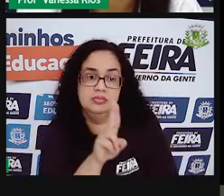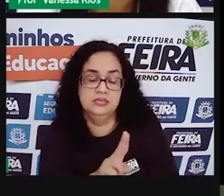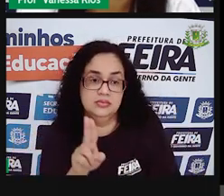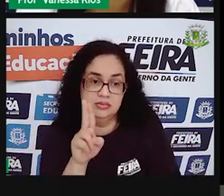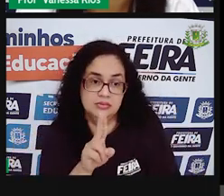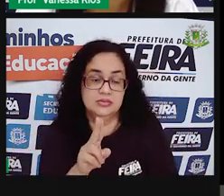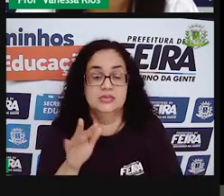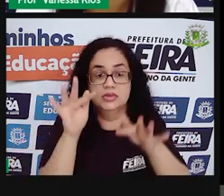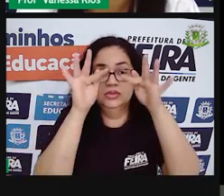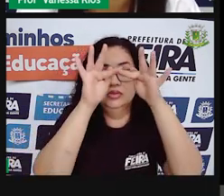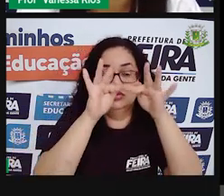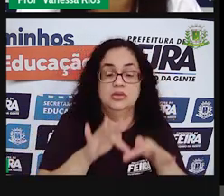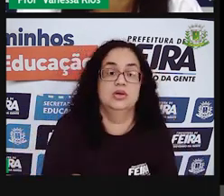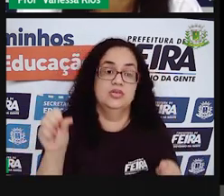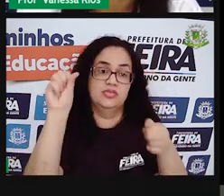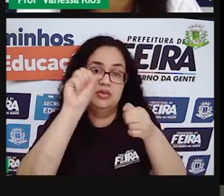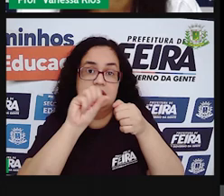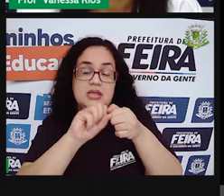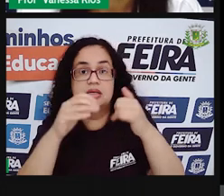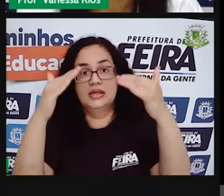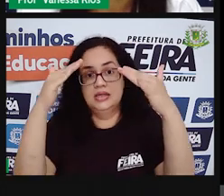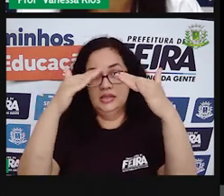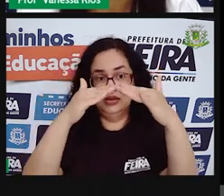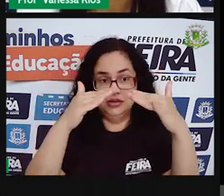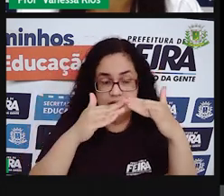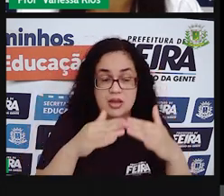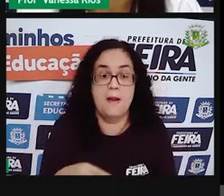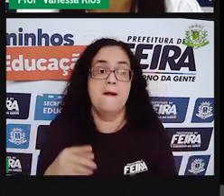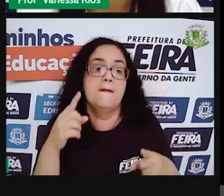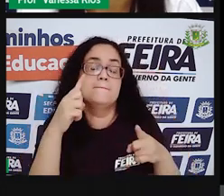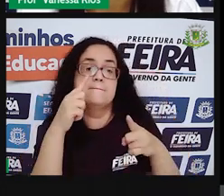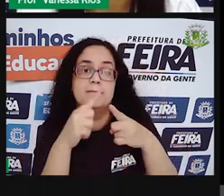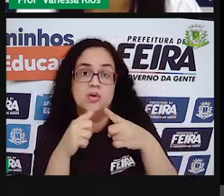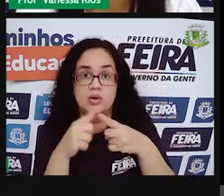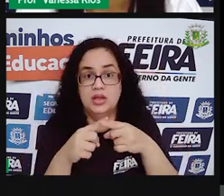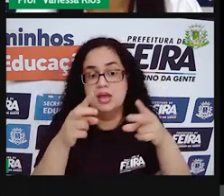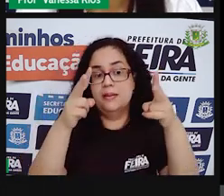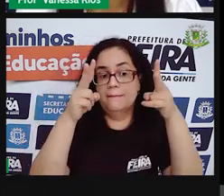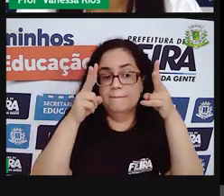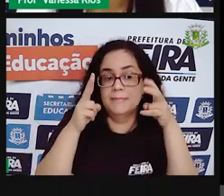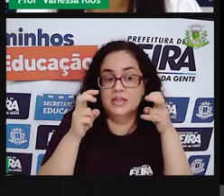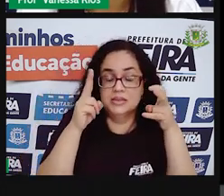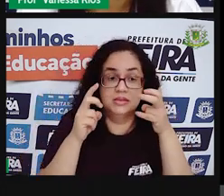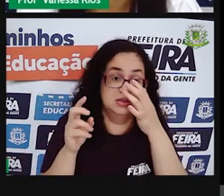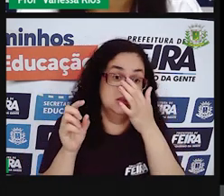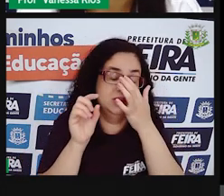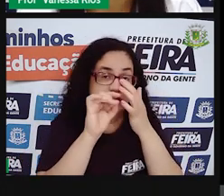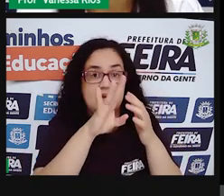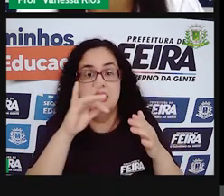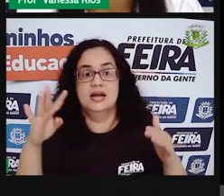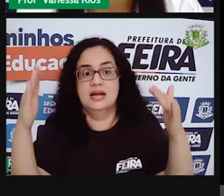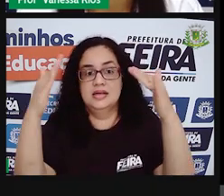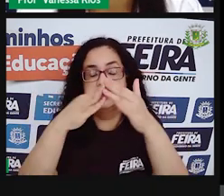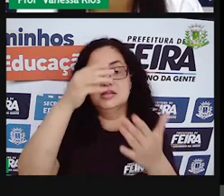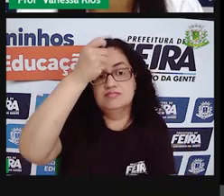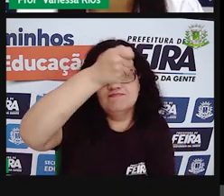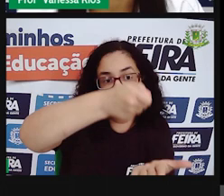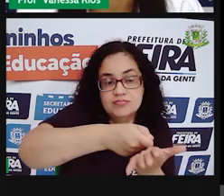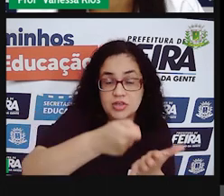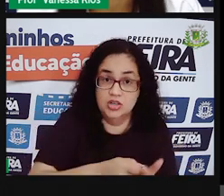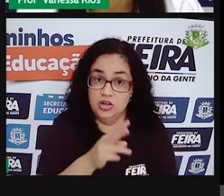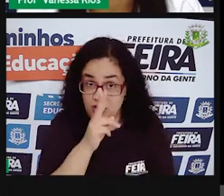foi dado, que era a construção das casas. Porque a gente percebe que a casa que resistiu, a casa que